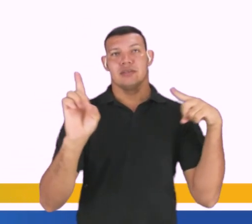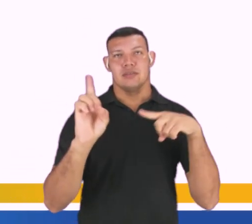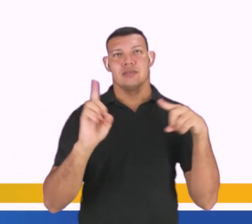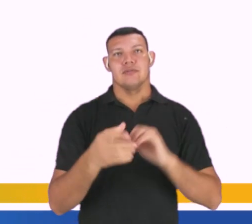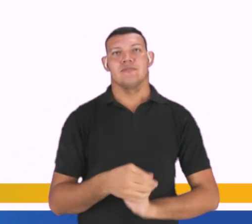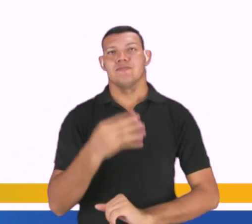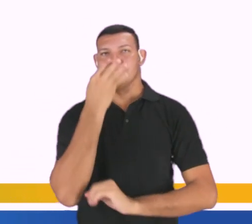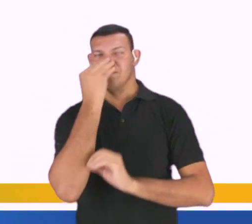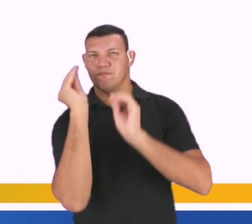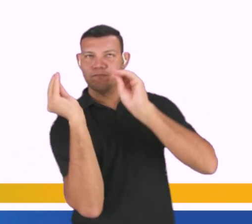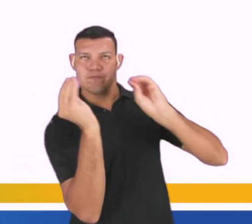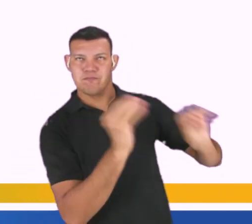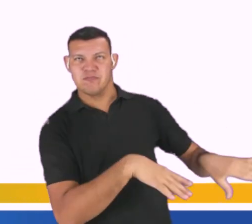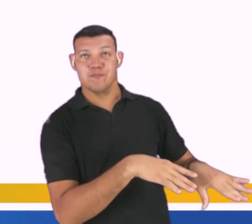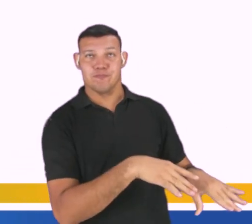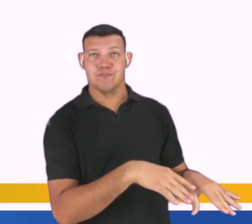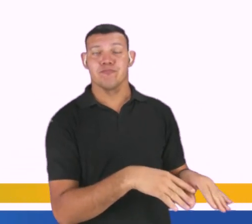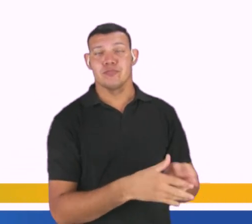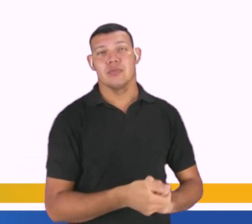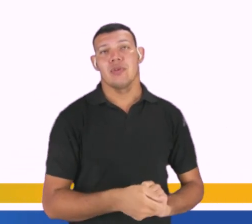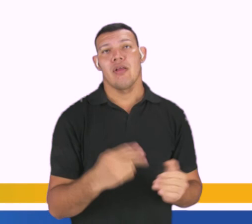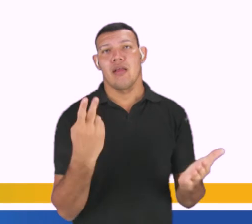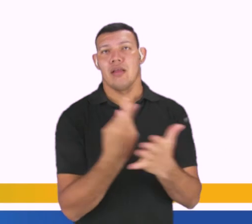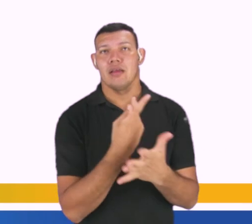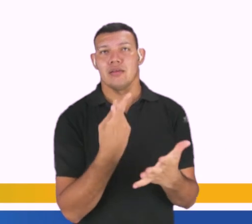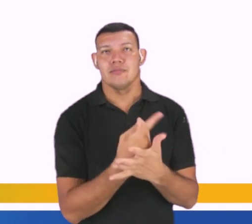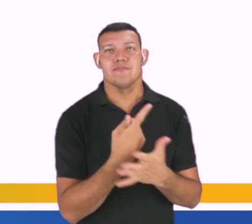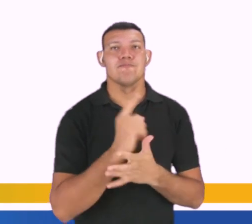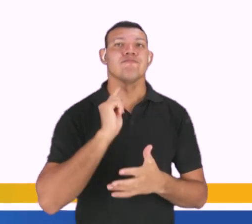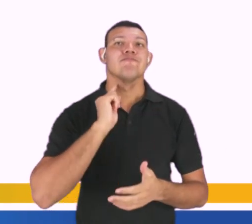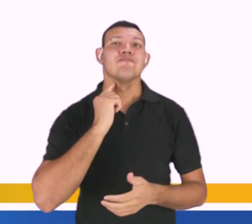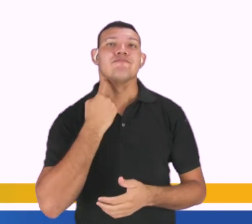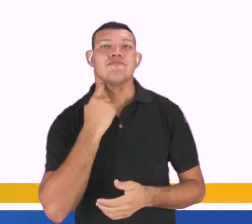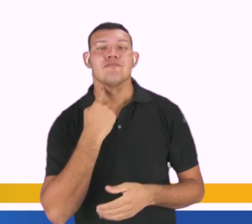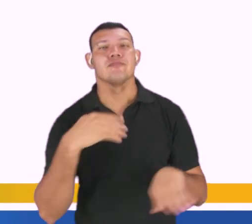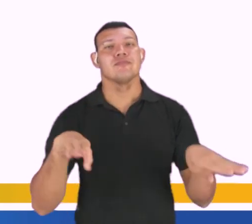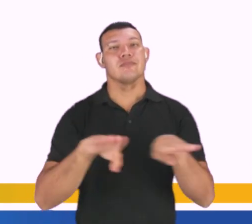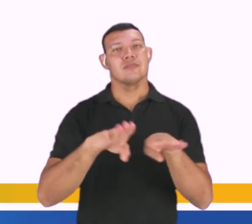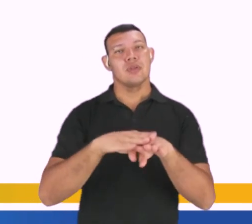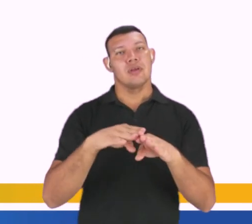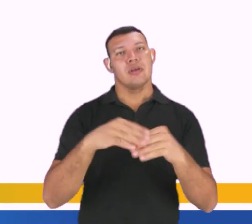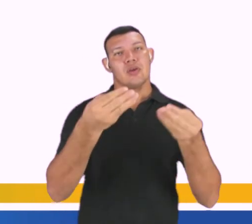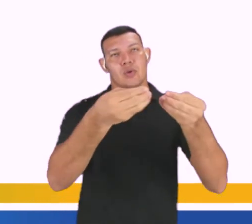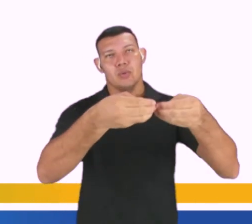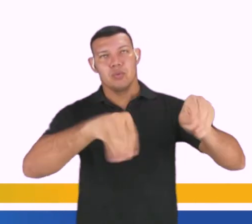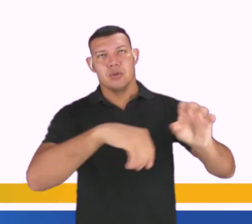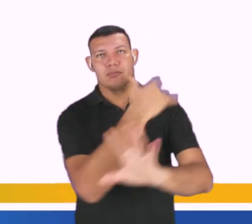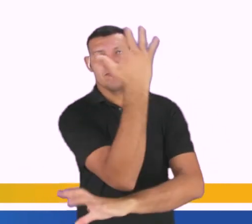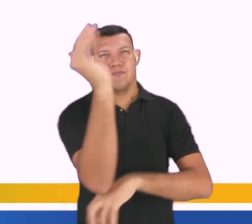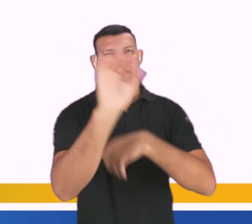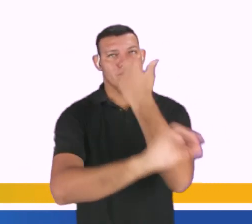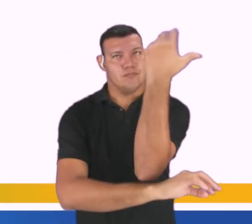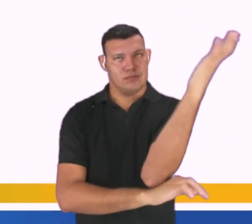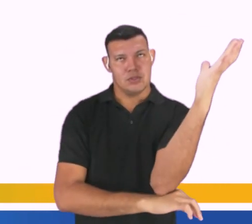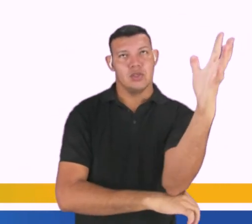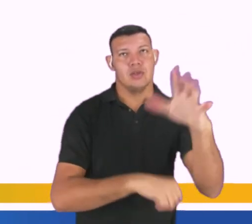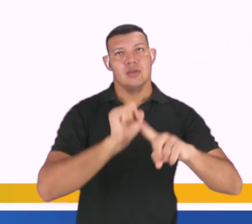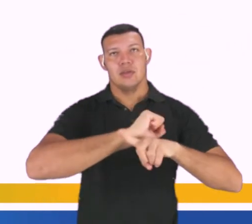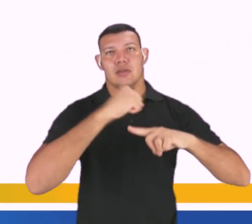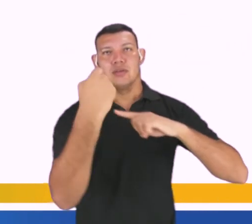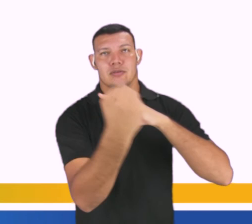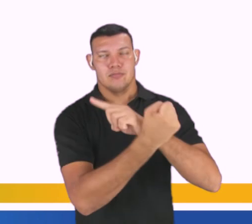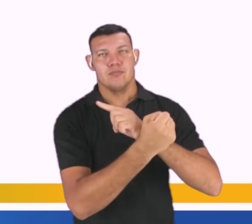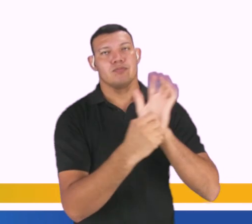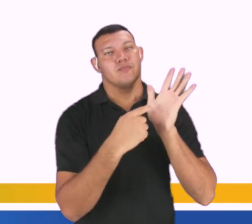descarte irregular de lixo e os impactos ambientais e sociais implicados na